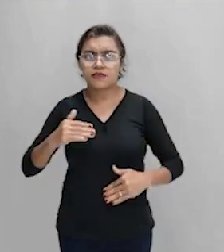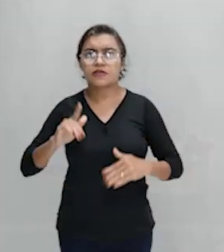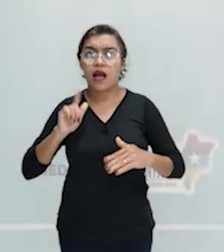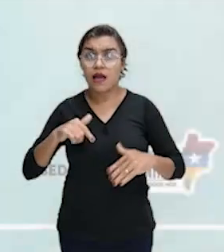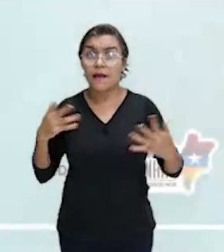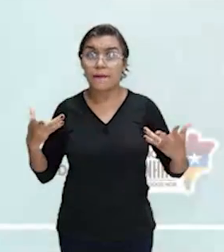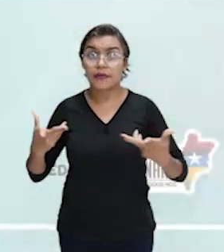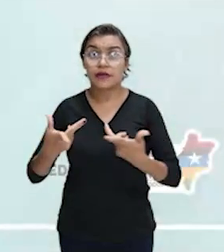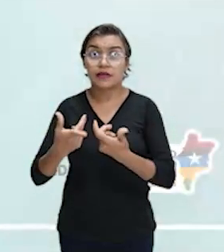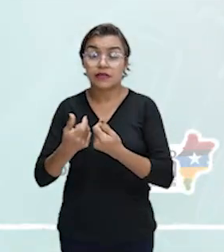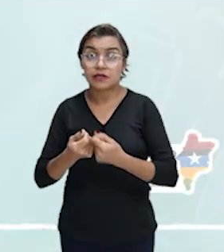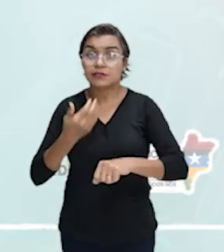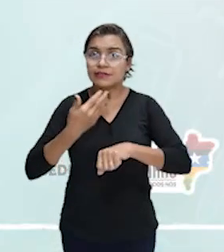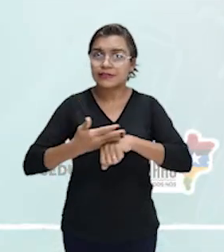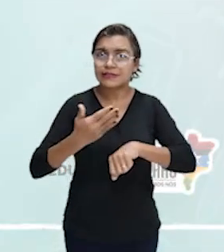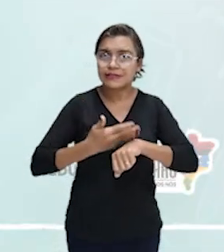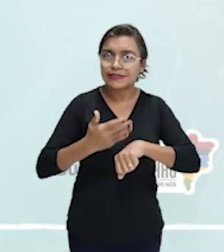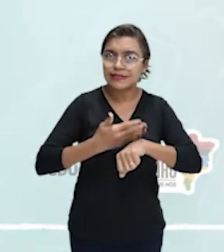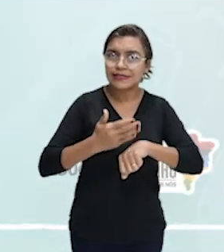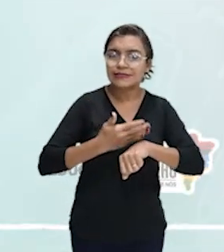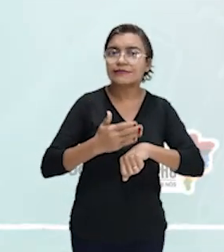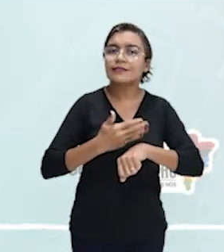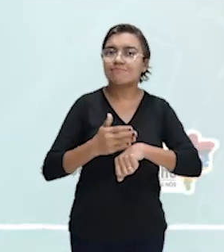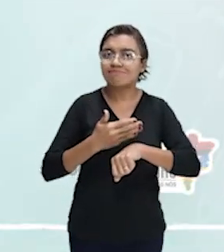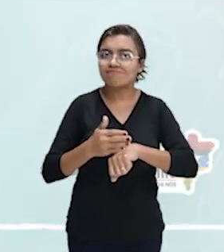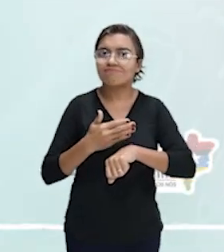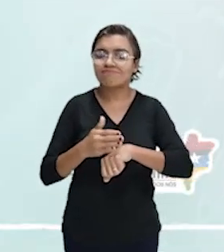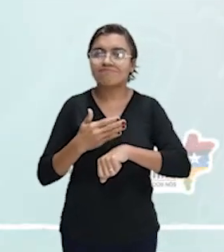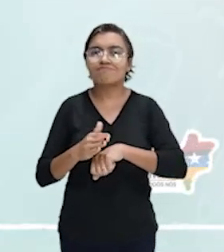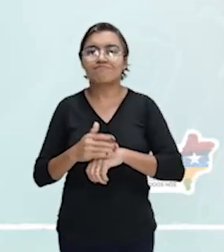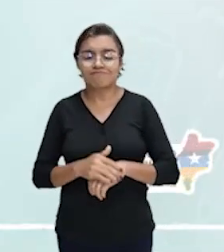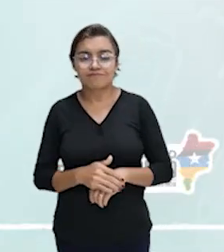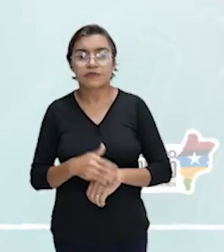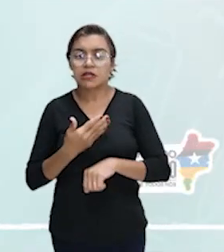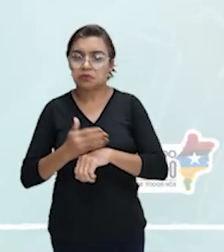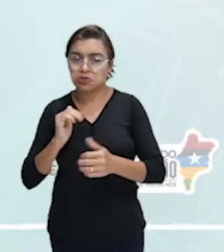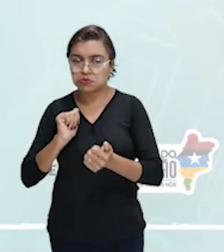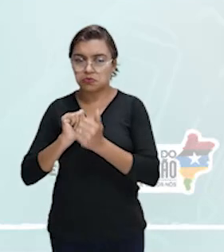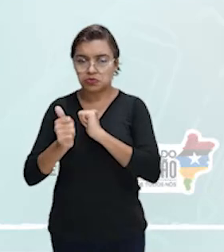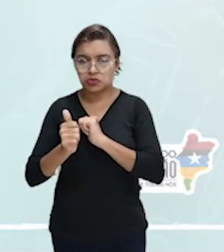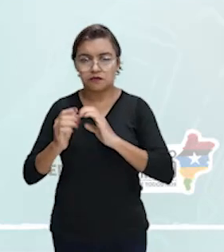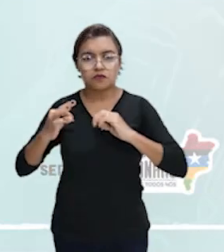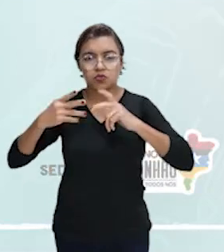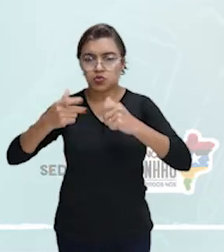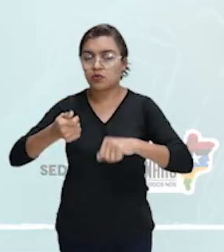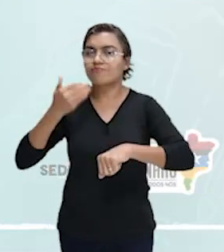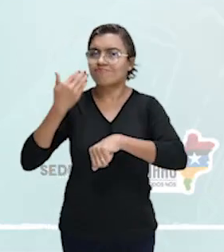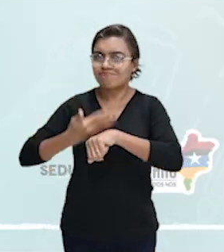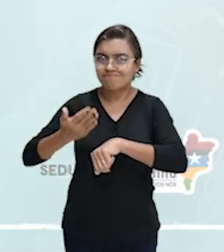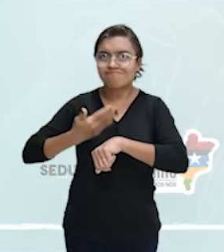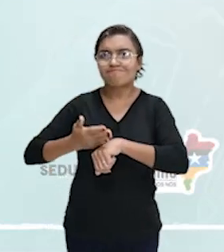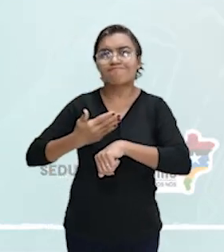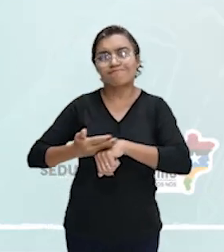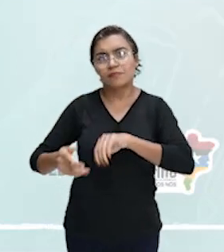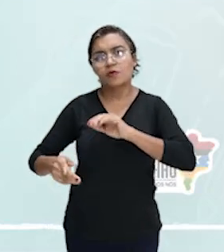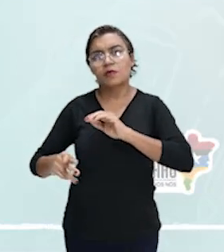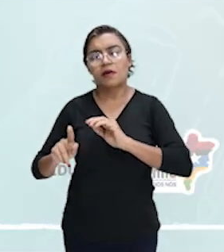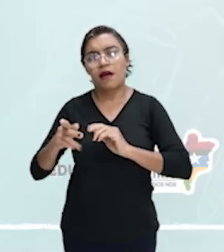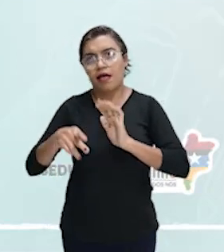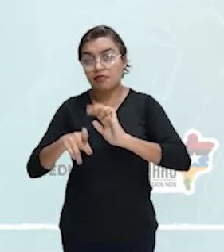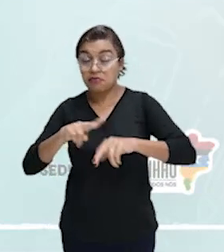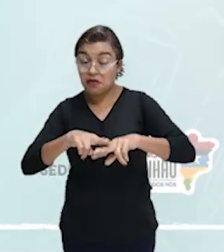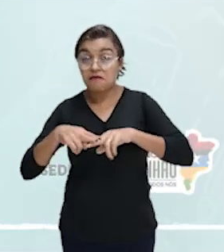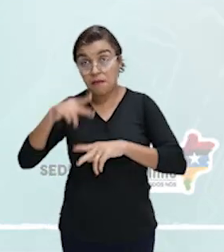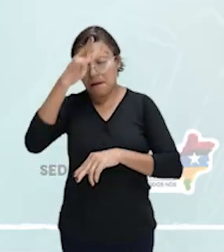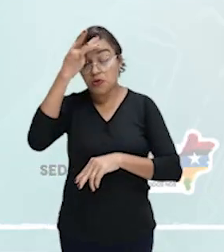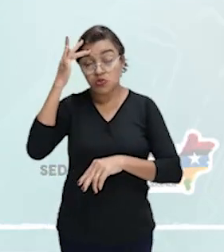que são o quê? Treináveis, treinável, tá aí, ó. Treinamento esportivo, é aquilo que é treinável por um indivíduo. É aquilo